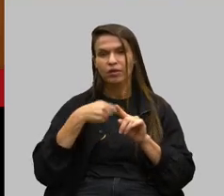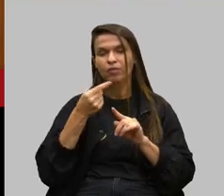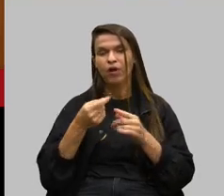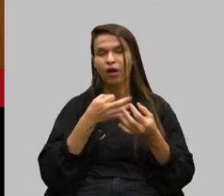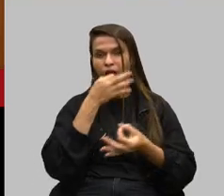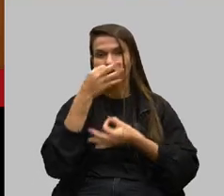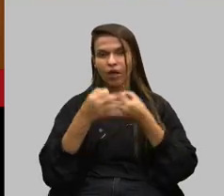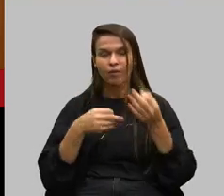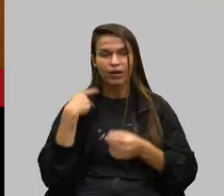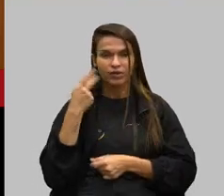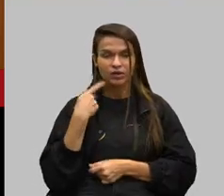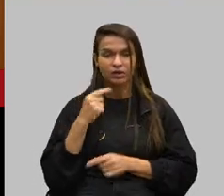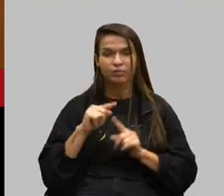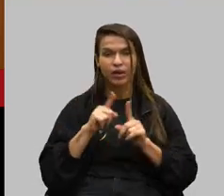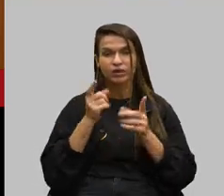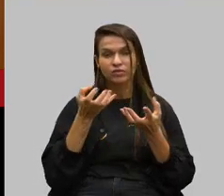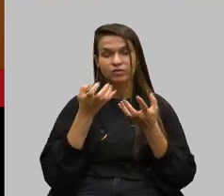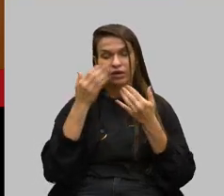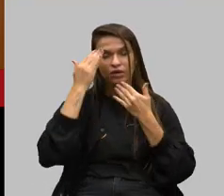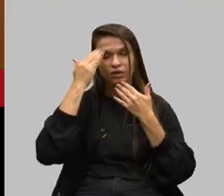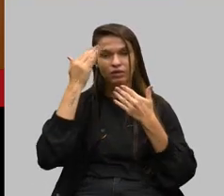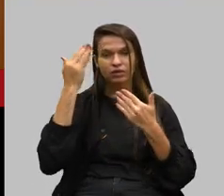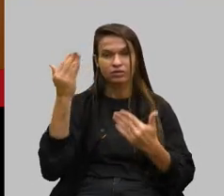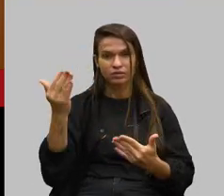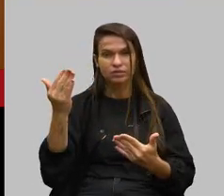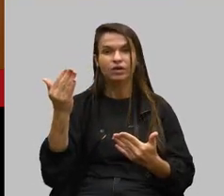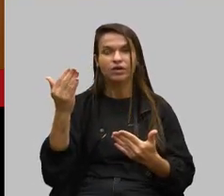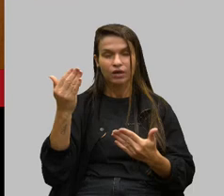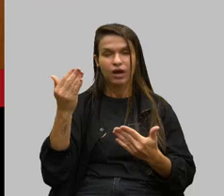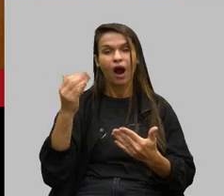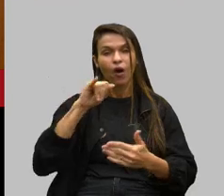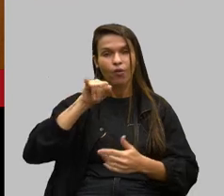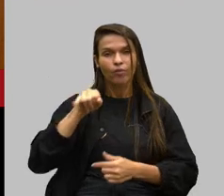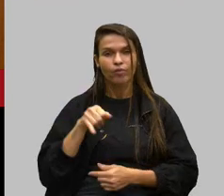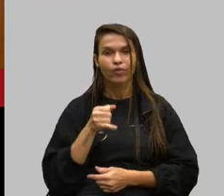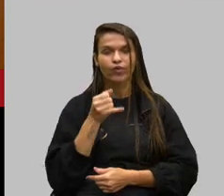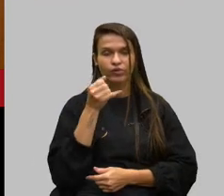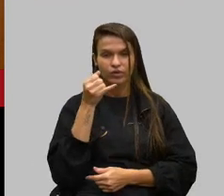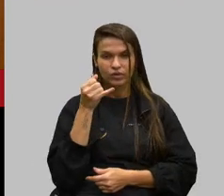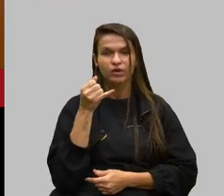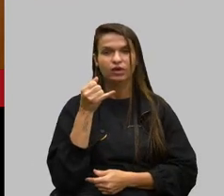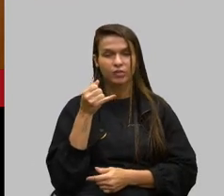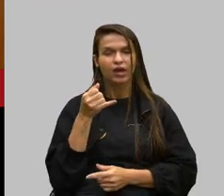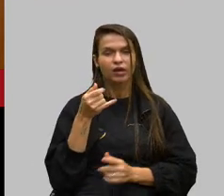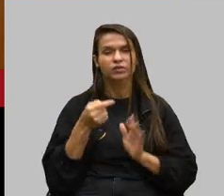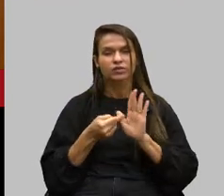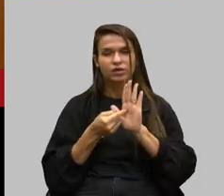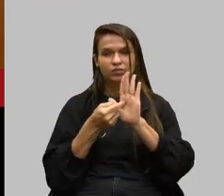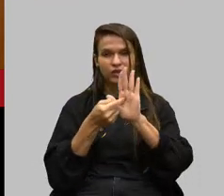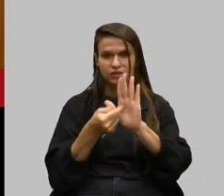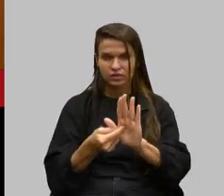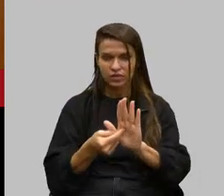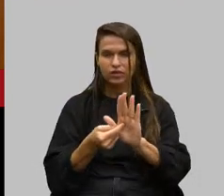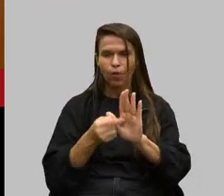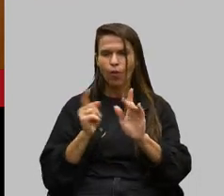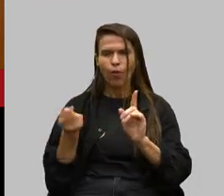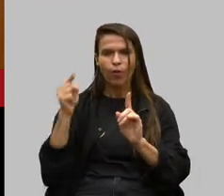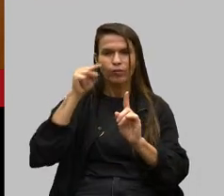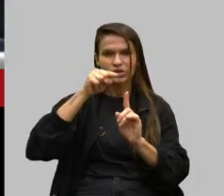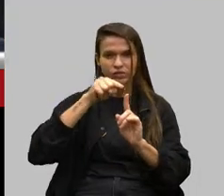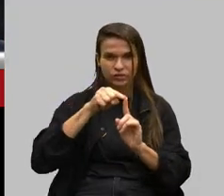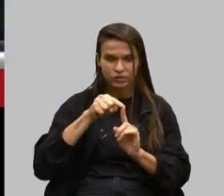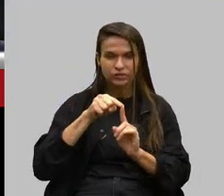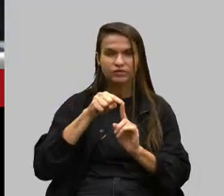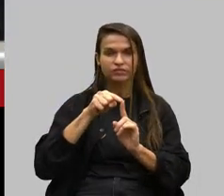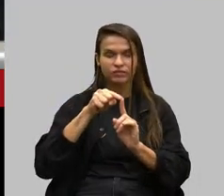dos parlamentares mas quero agradecer a oportunidade para esta apresentação apresentação objetiva